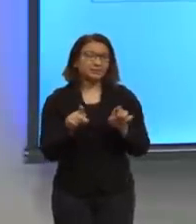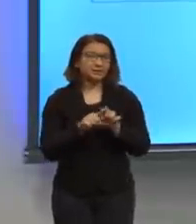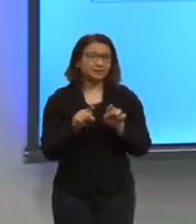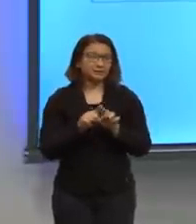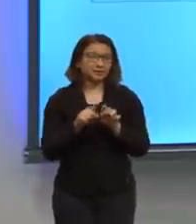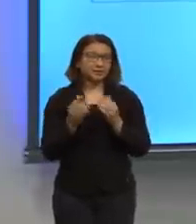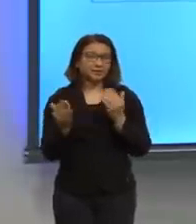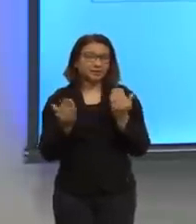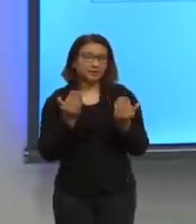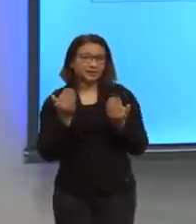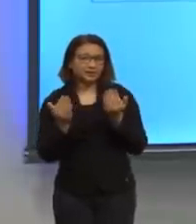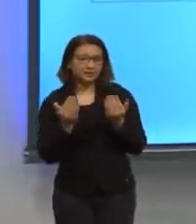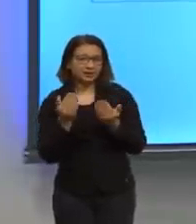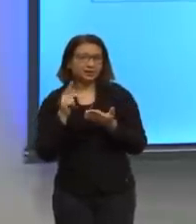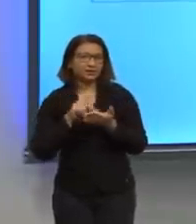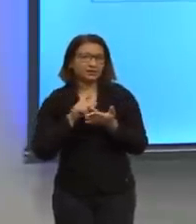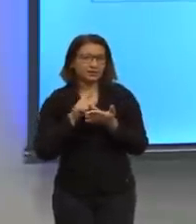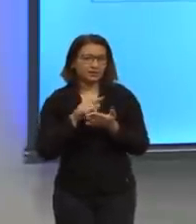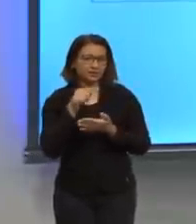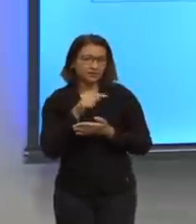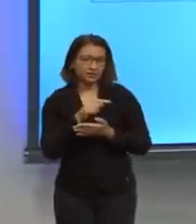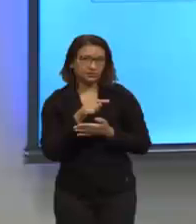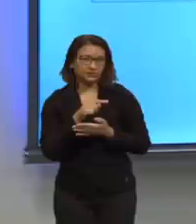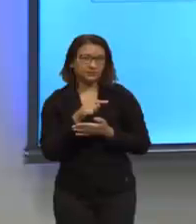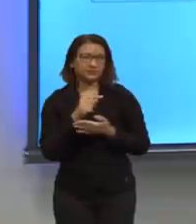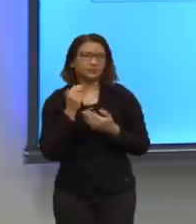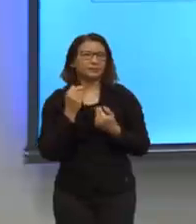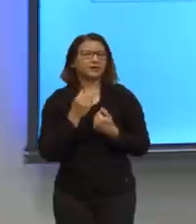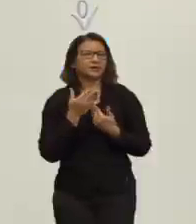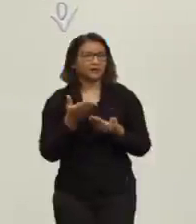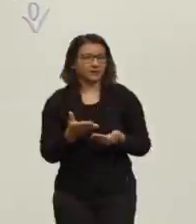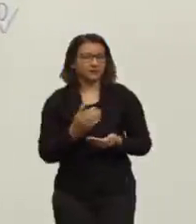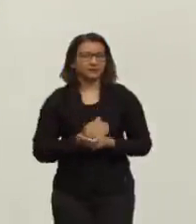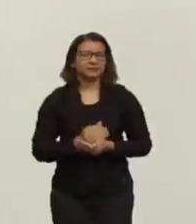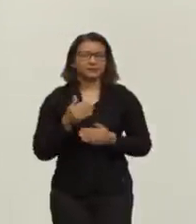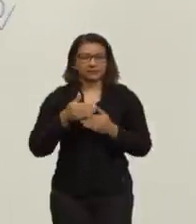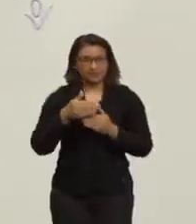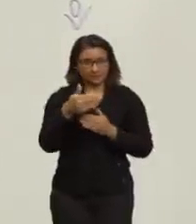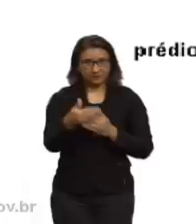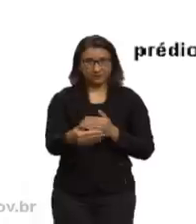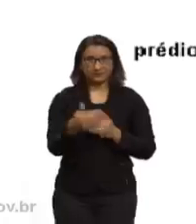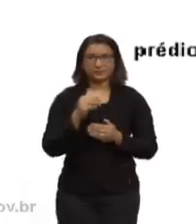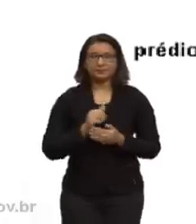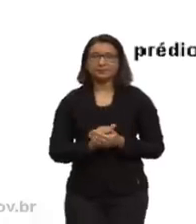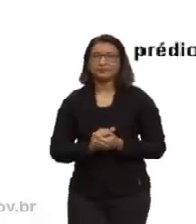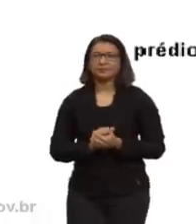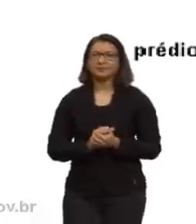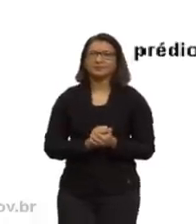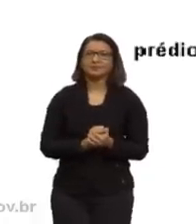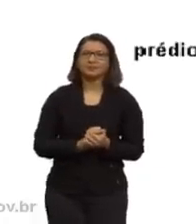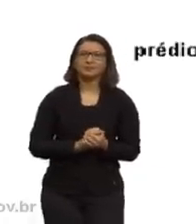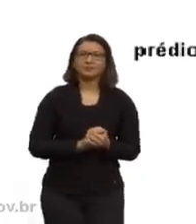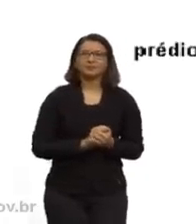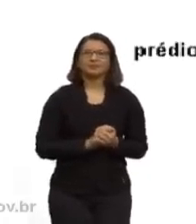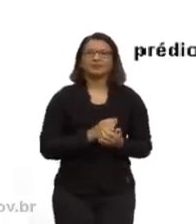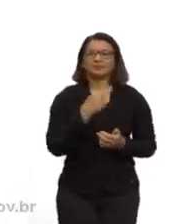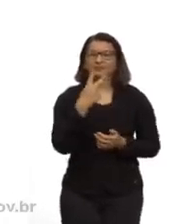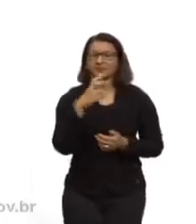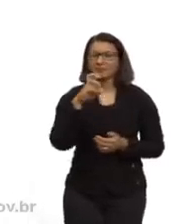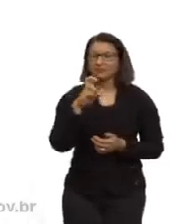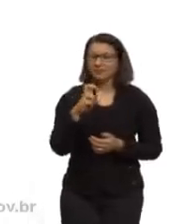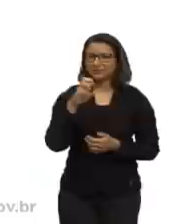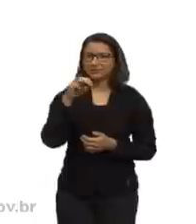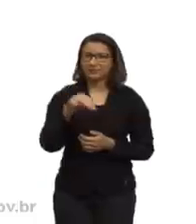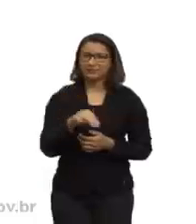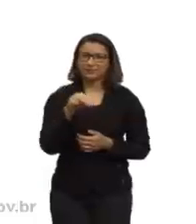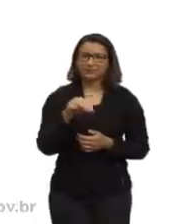analisarmos realmente essa situação, certo? Então, vamos adiante. Ó, 25 metros, a situação